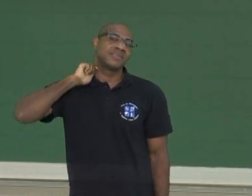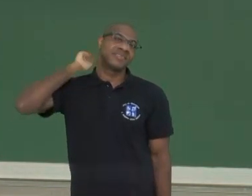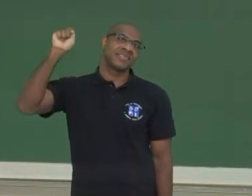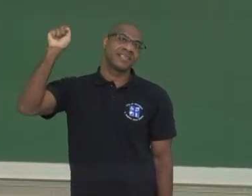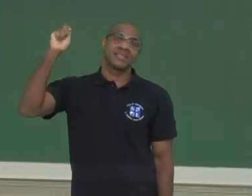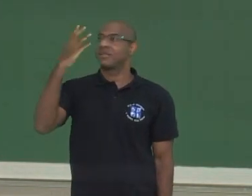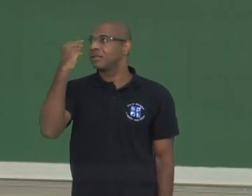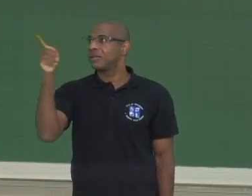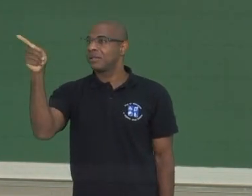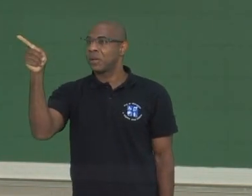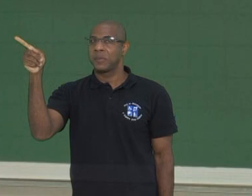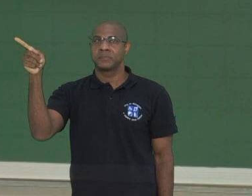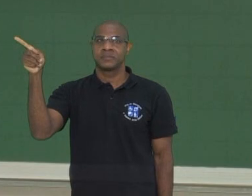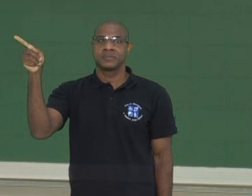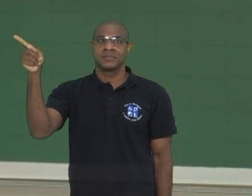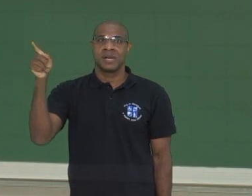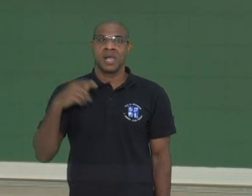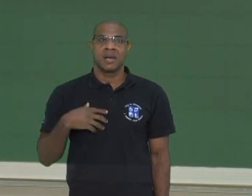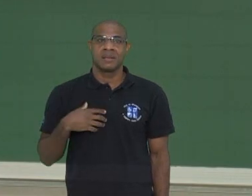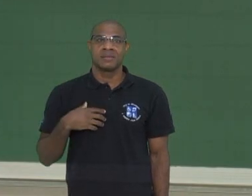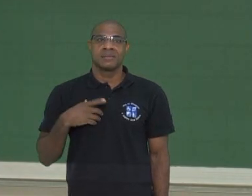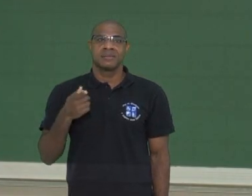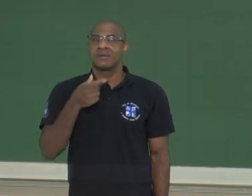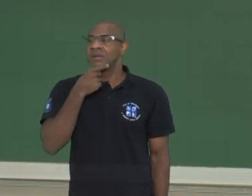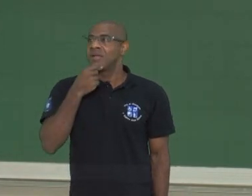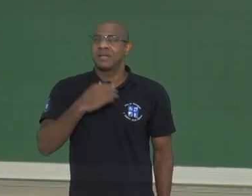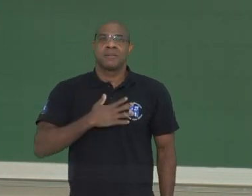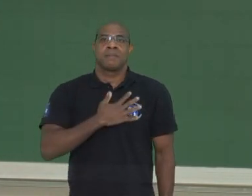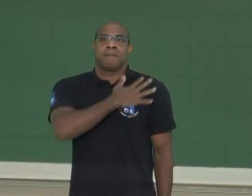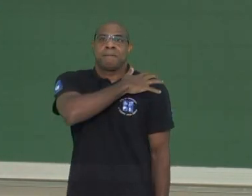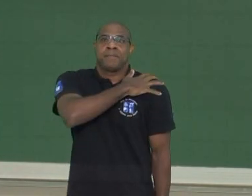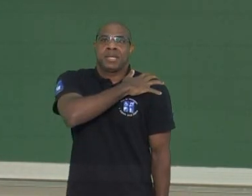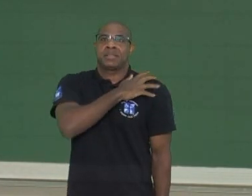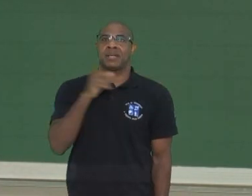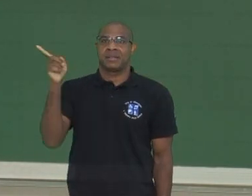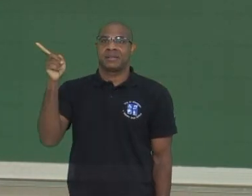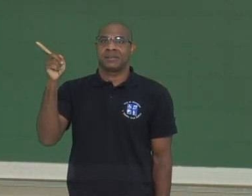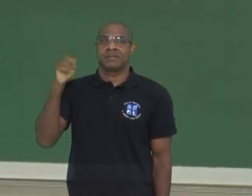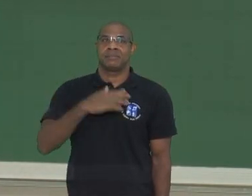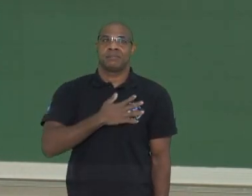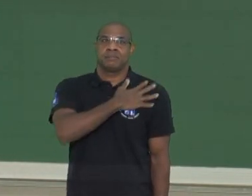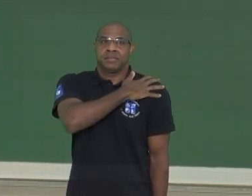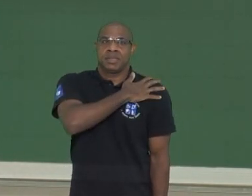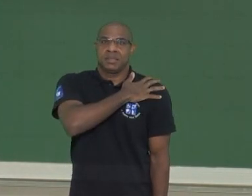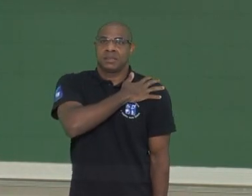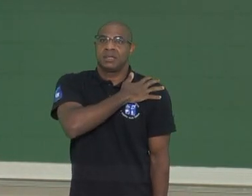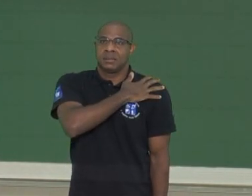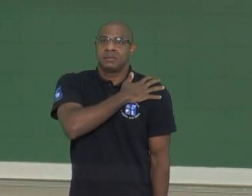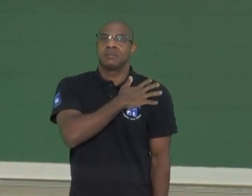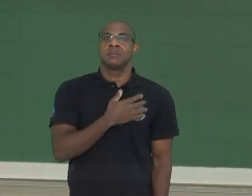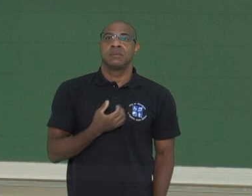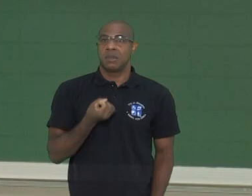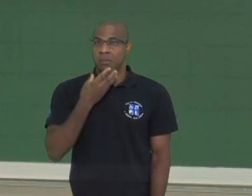Tiradentes alferes. O que era um alferes? Um militar. Um militar de patente, ou